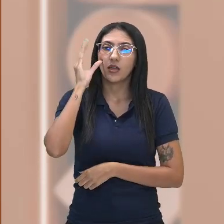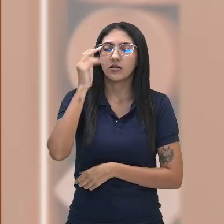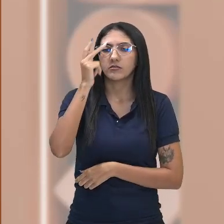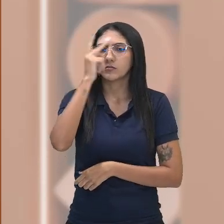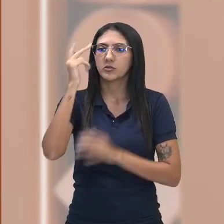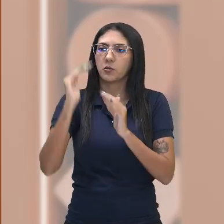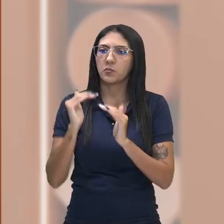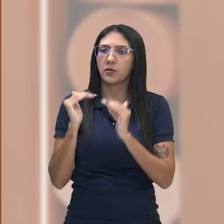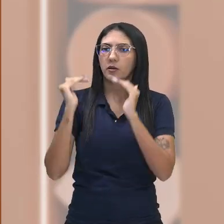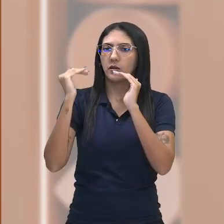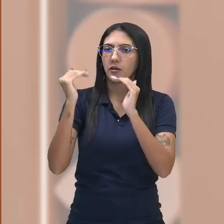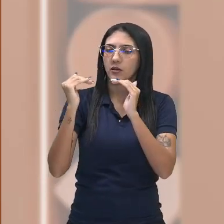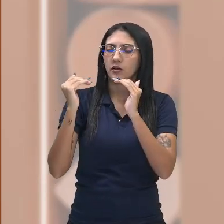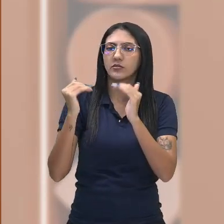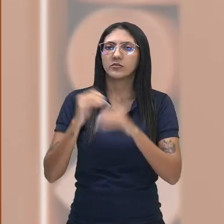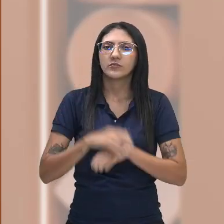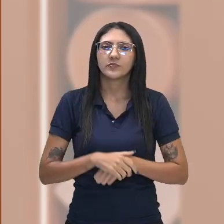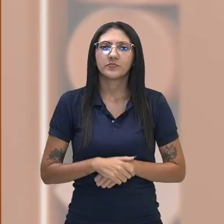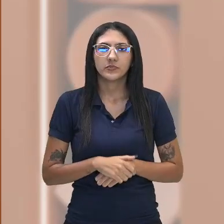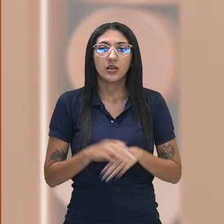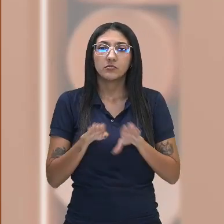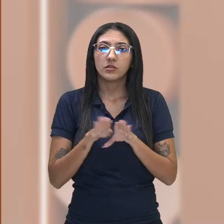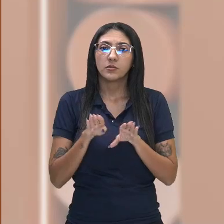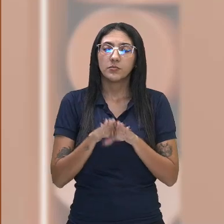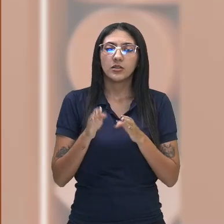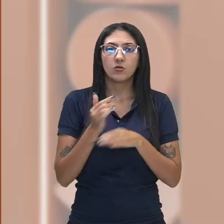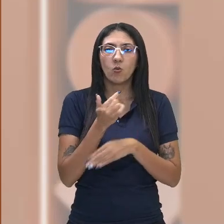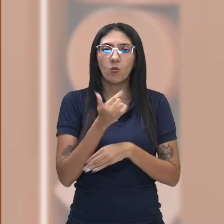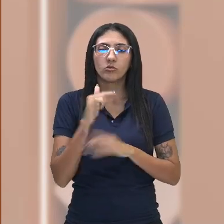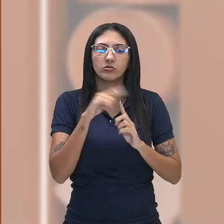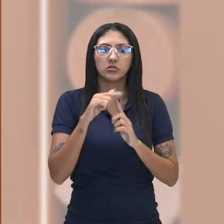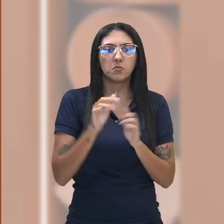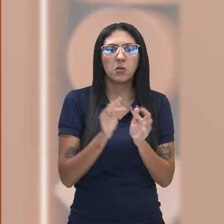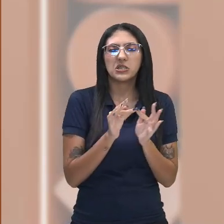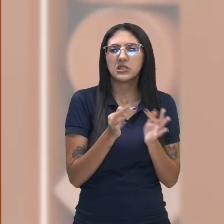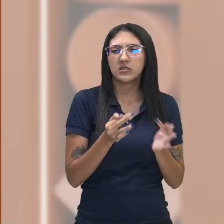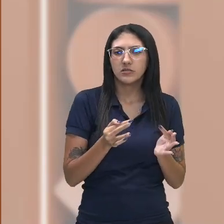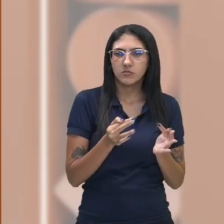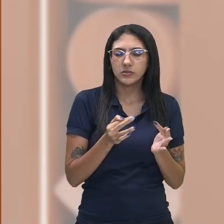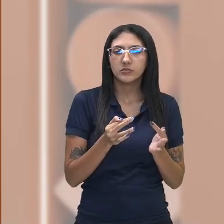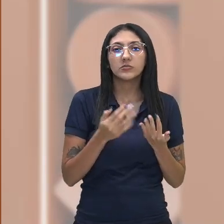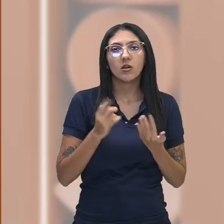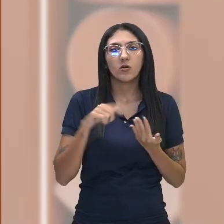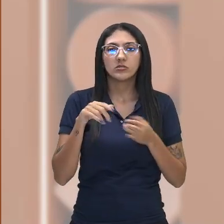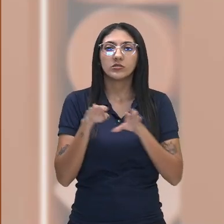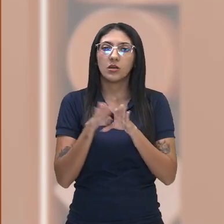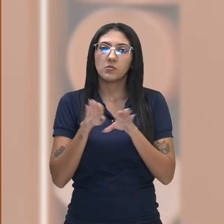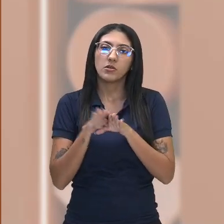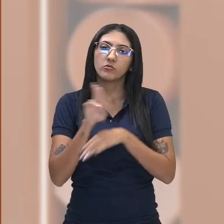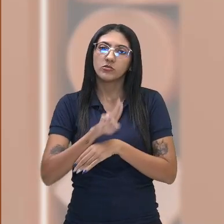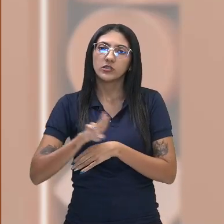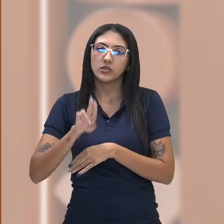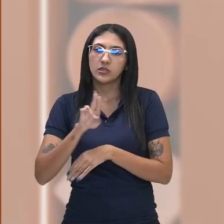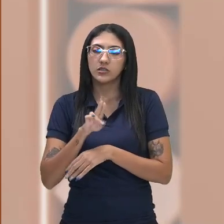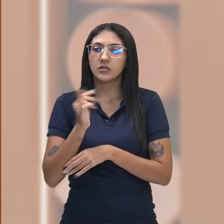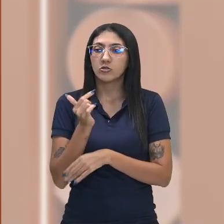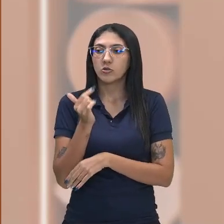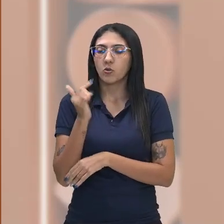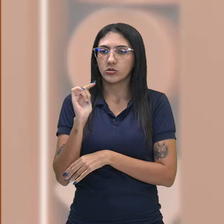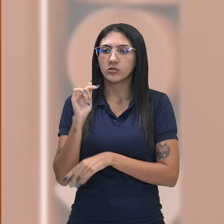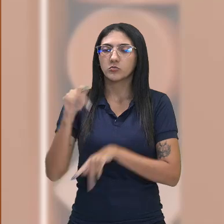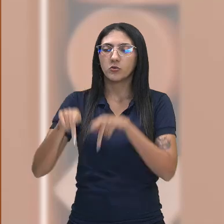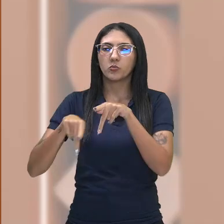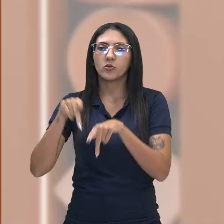e uma forma de escrita que era utilizada por pessoas mais simples, mas isso também vai se estender a essas populações mais perto que